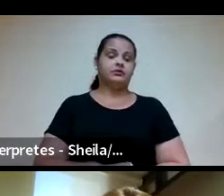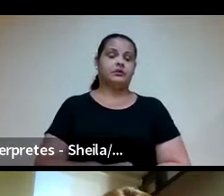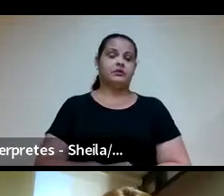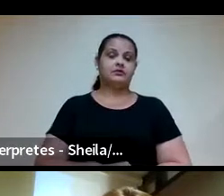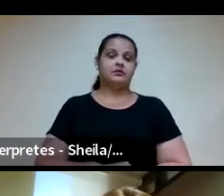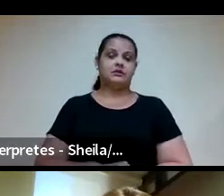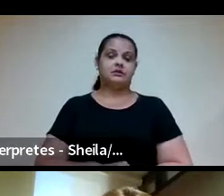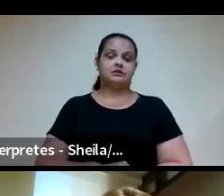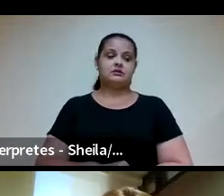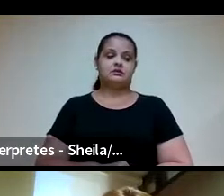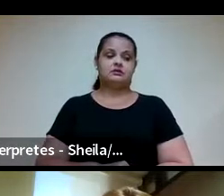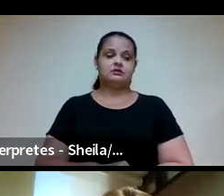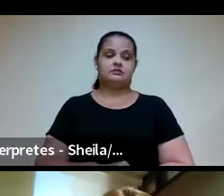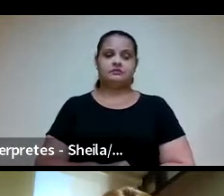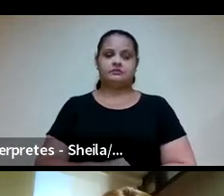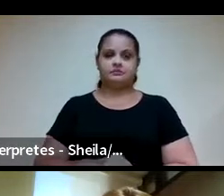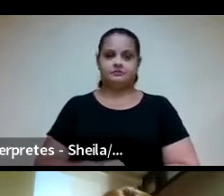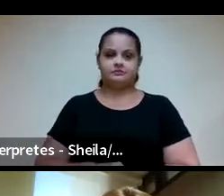turma, ref